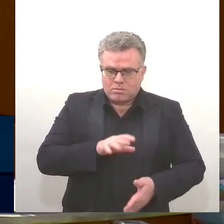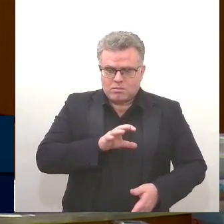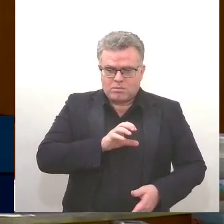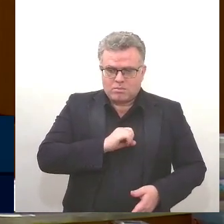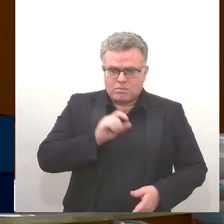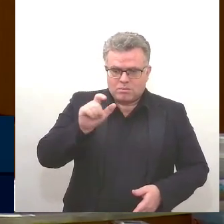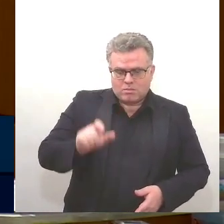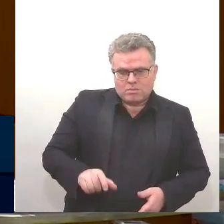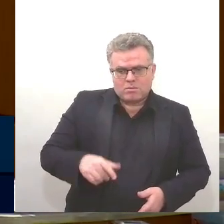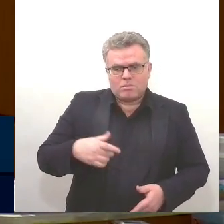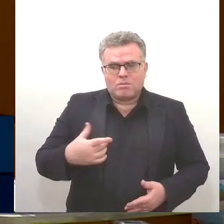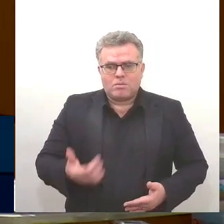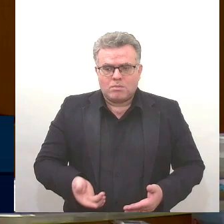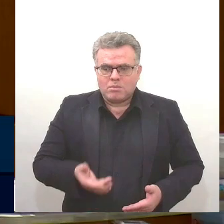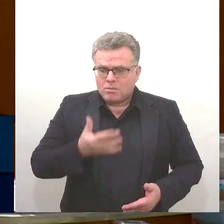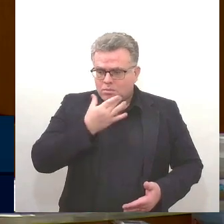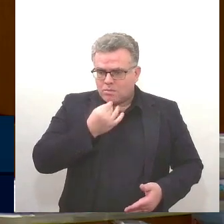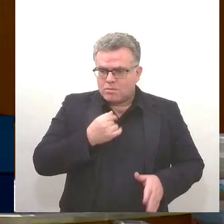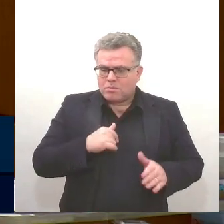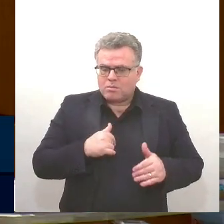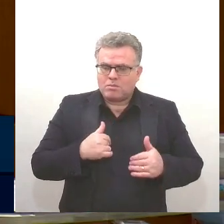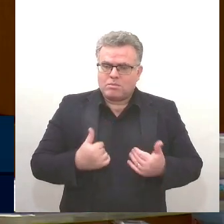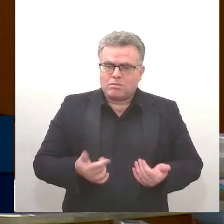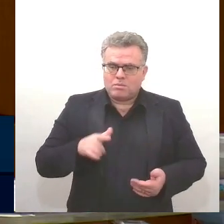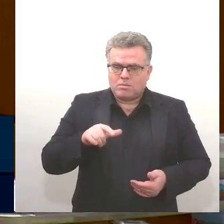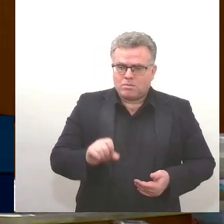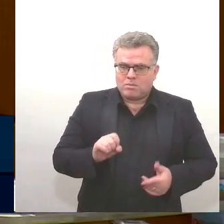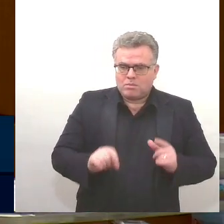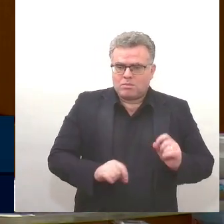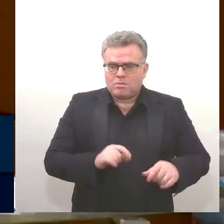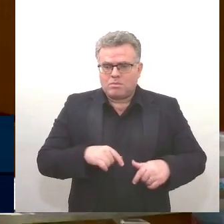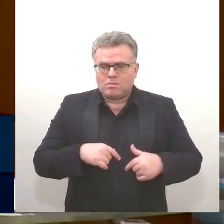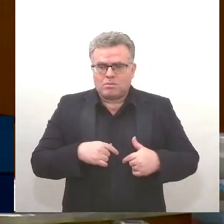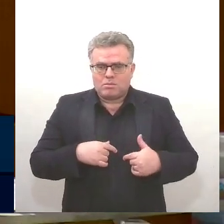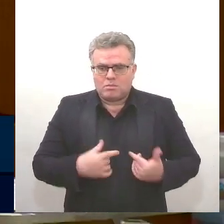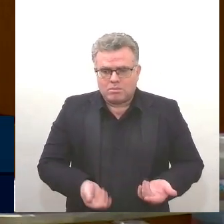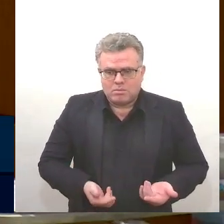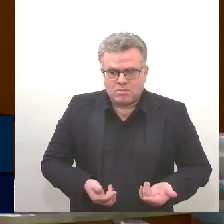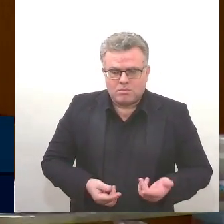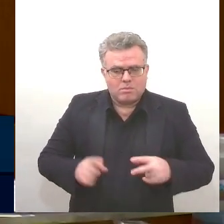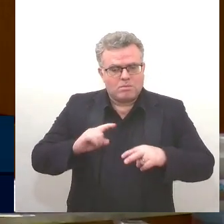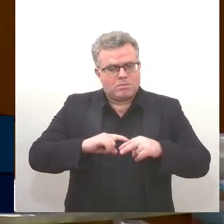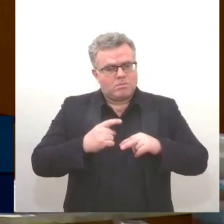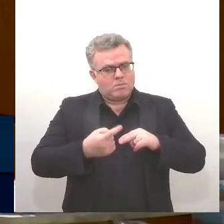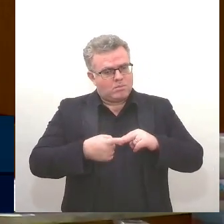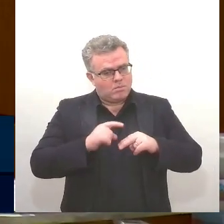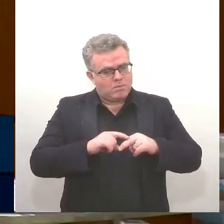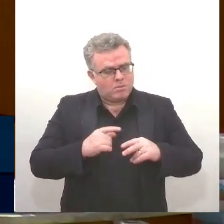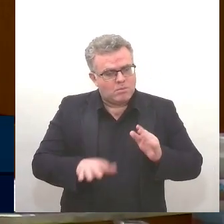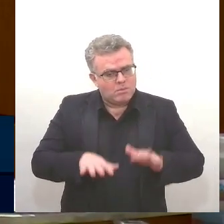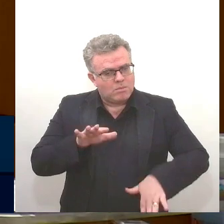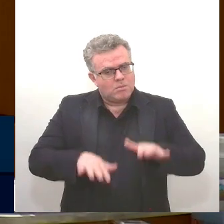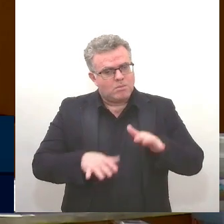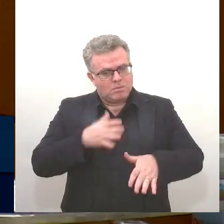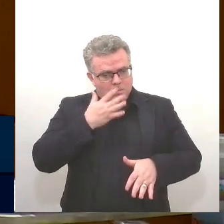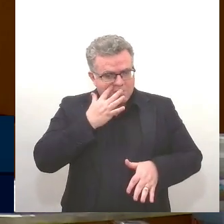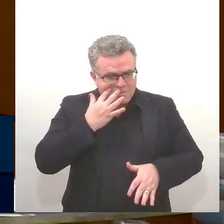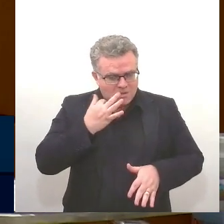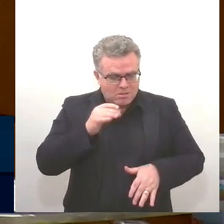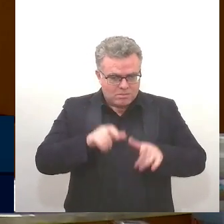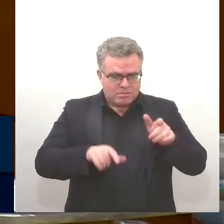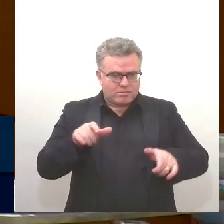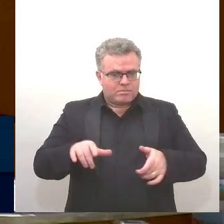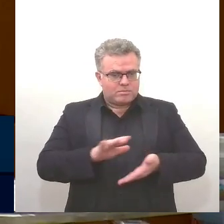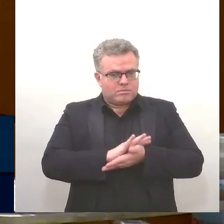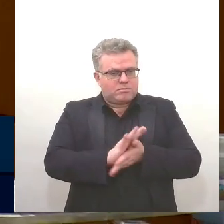eh lésbica podia ser assexuada né que muita gente tem também preconceito que é uma